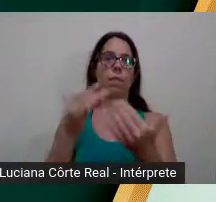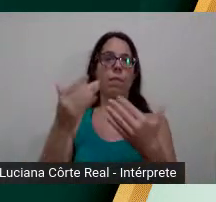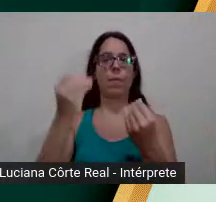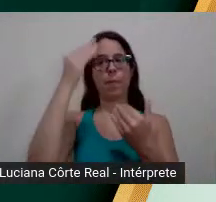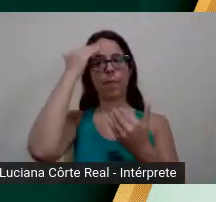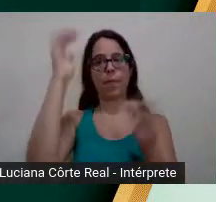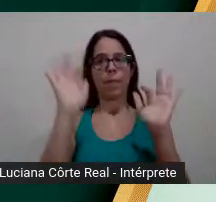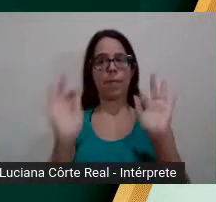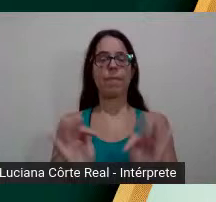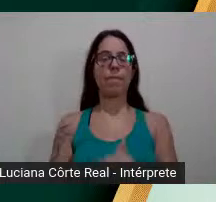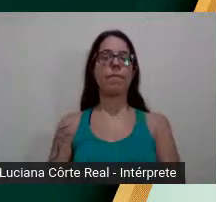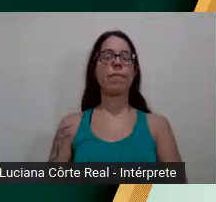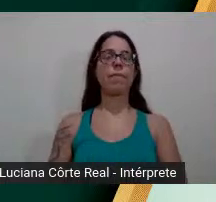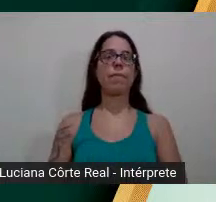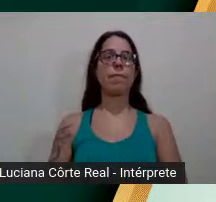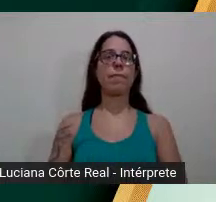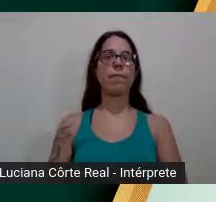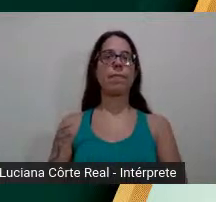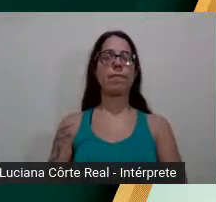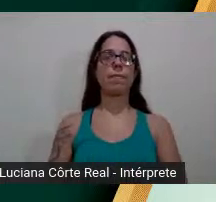felicidades.